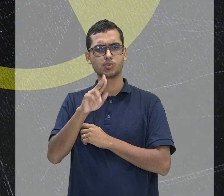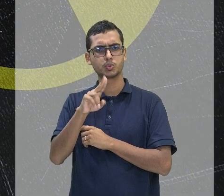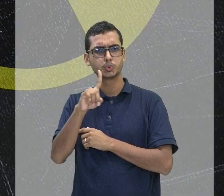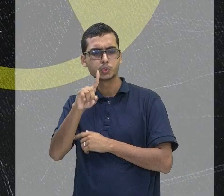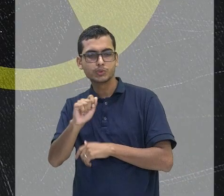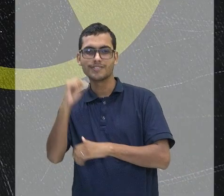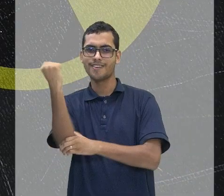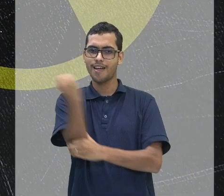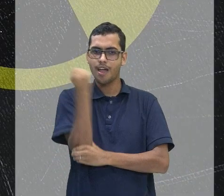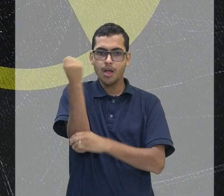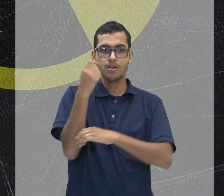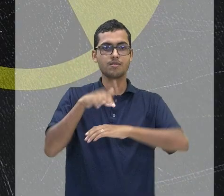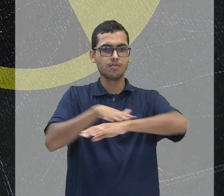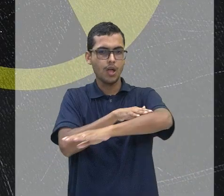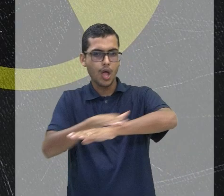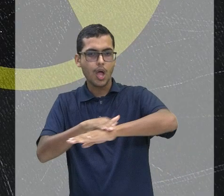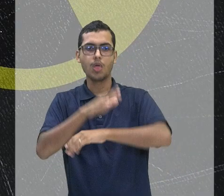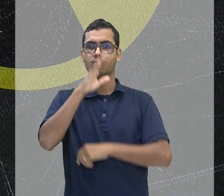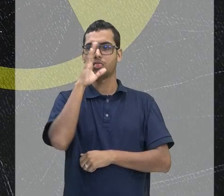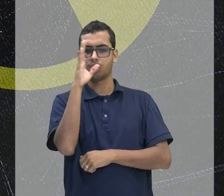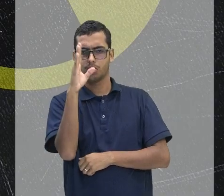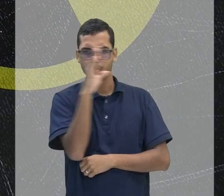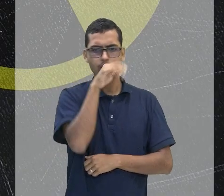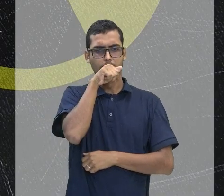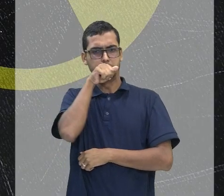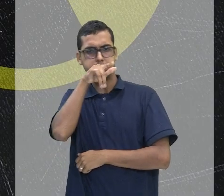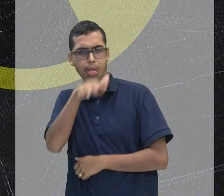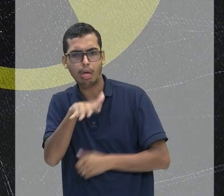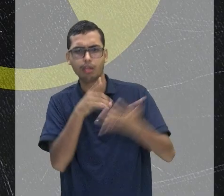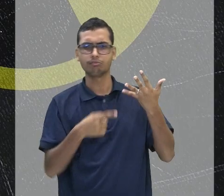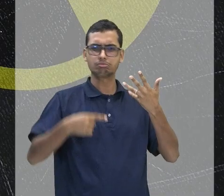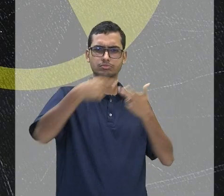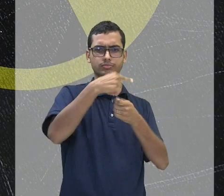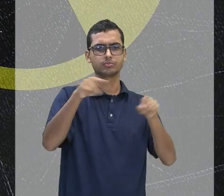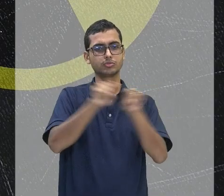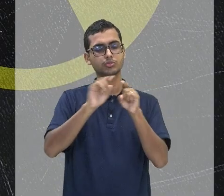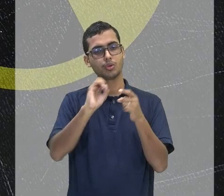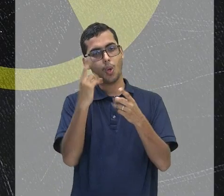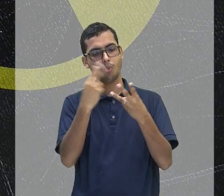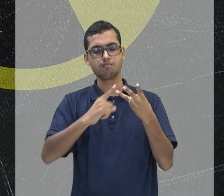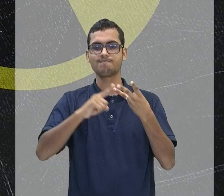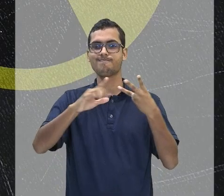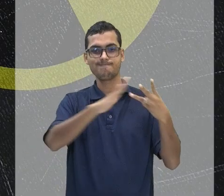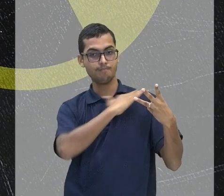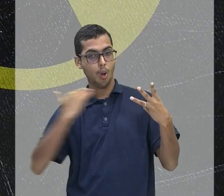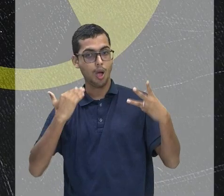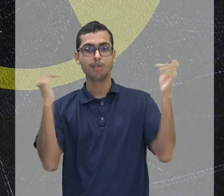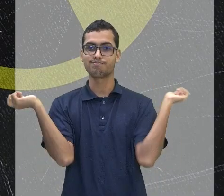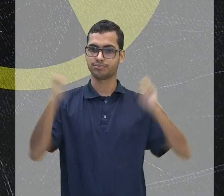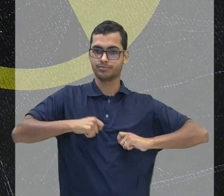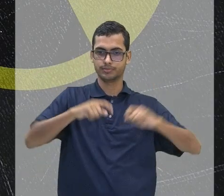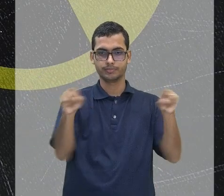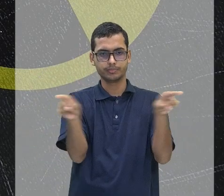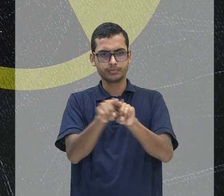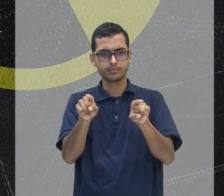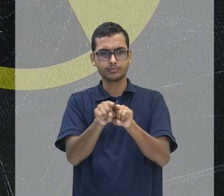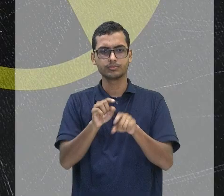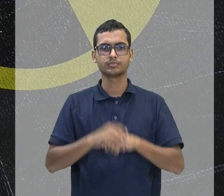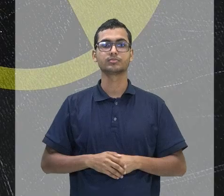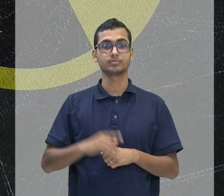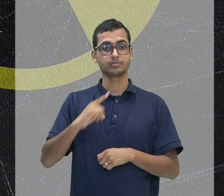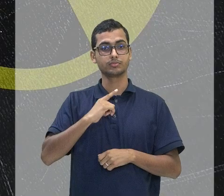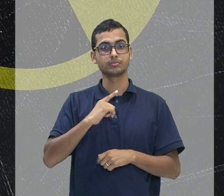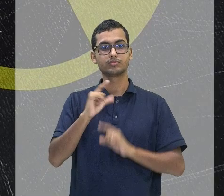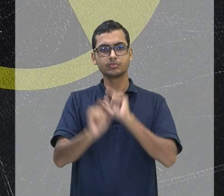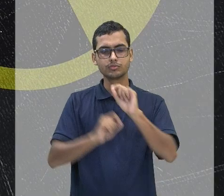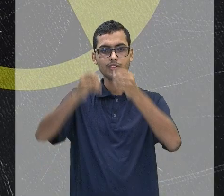e até levar à morte. Uma outra questão importante é em relação aos impactos ambientais, pois